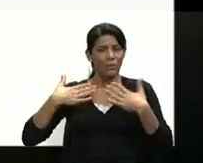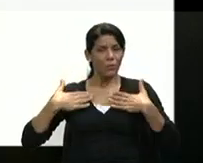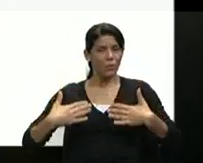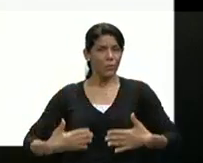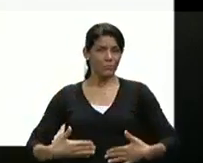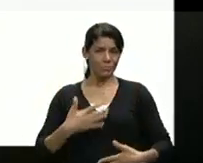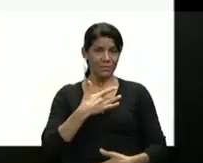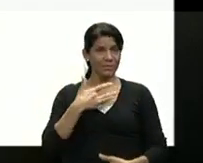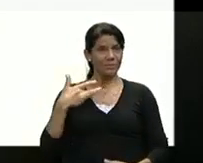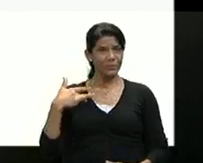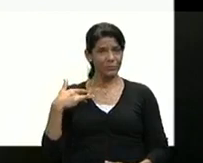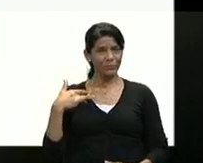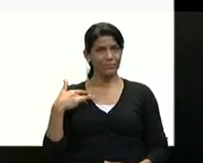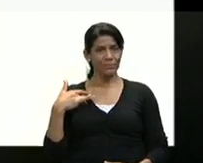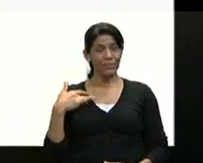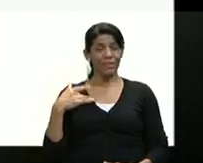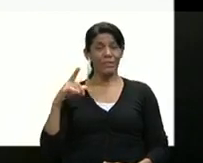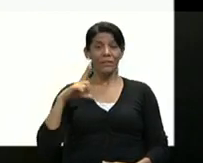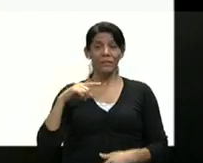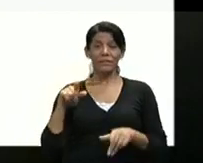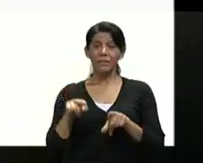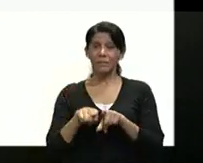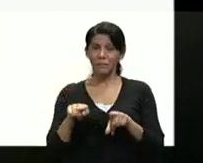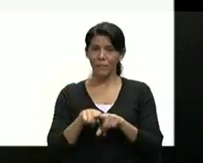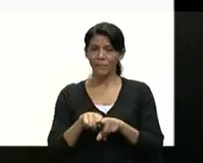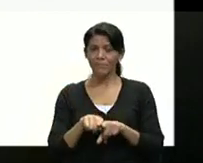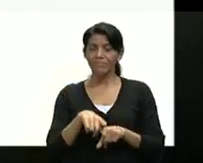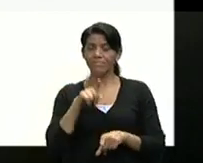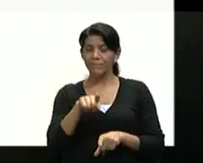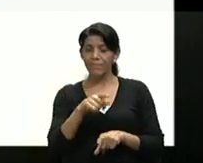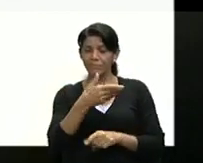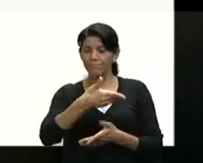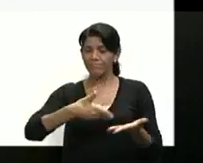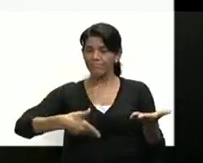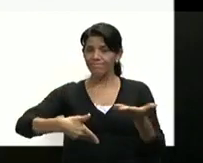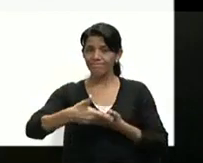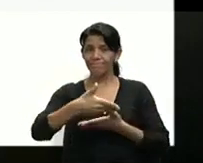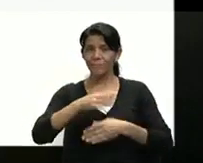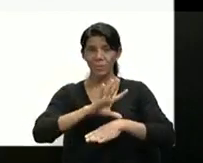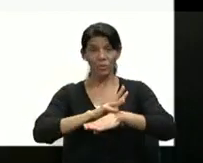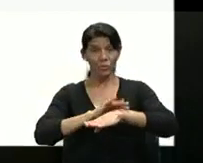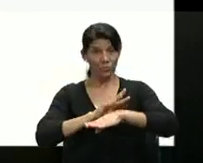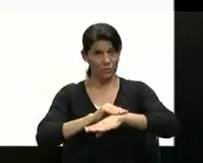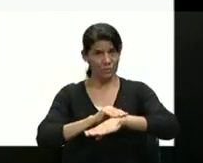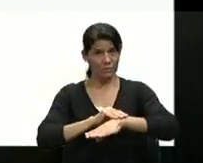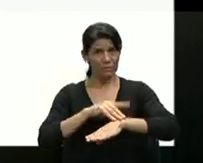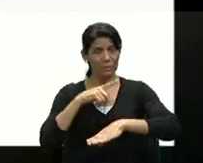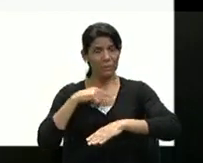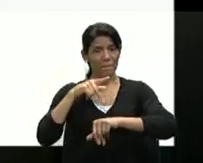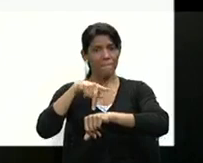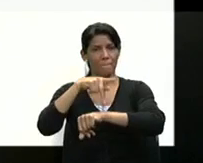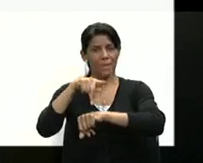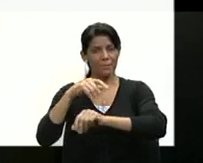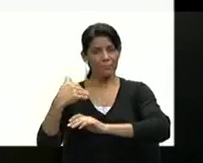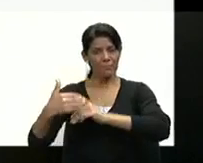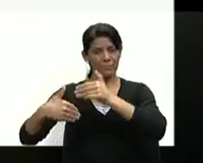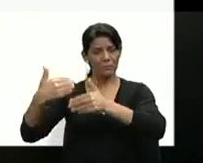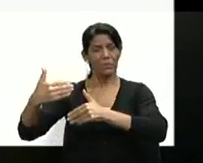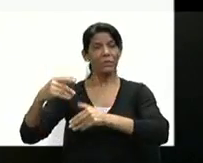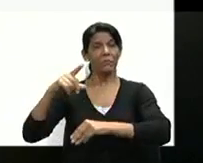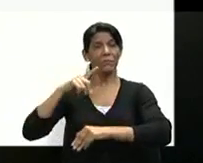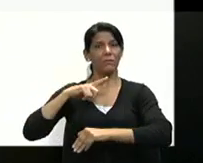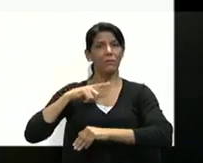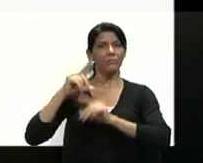sua saúde. Temos também, nessa transição epidemiológica, em países desenvolvidos,